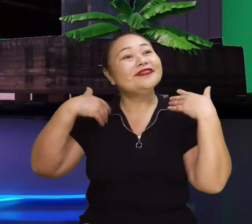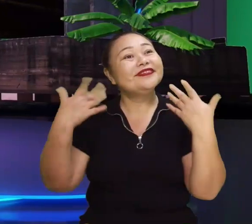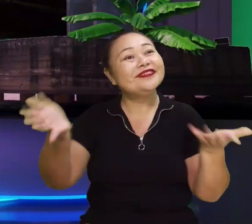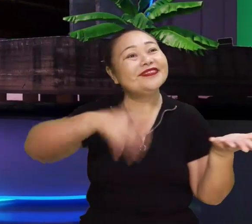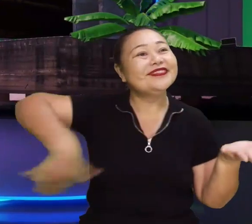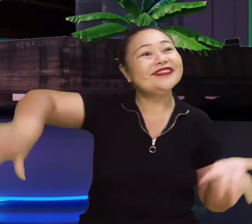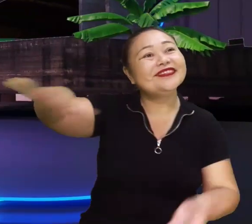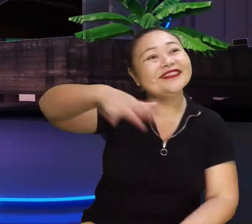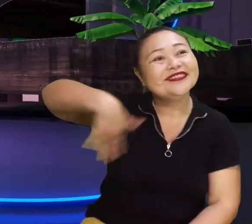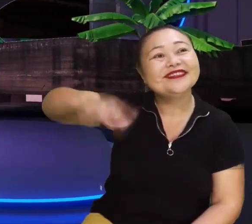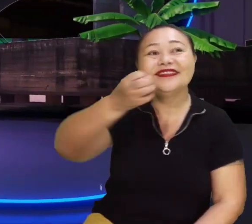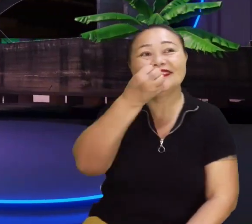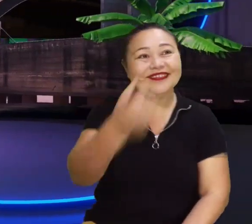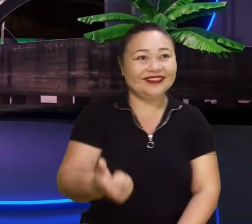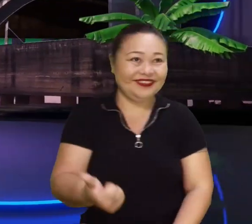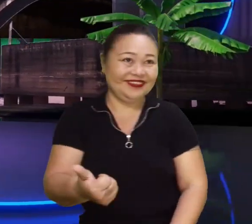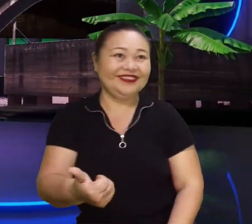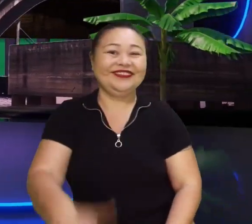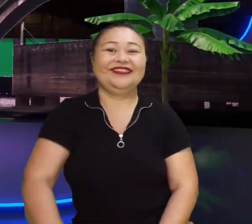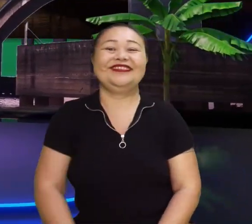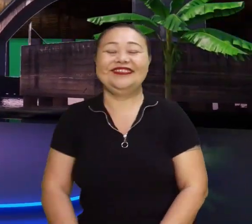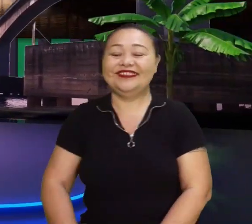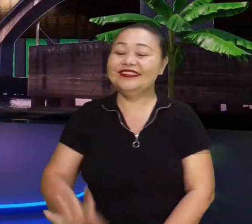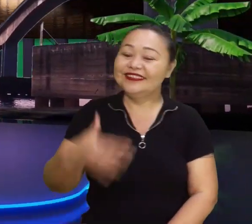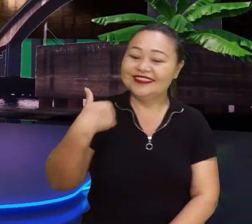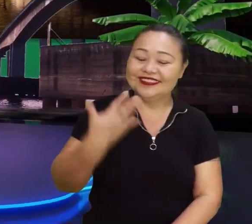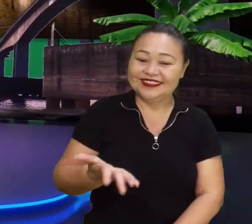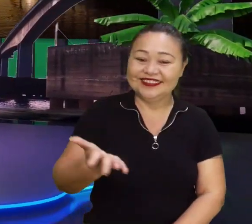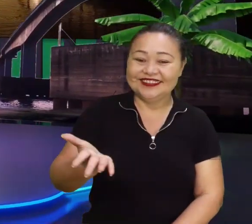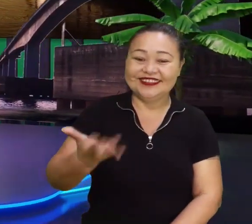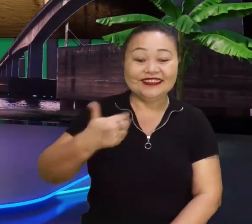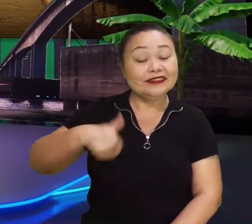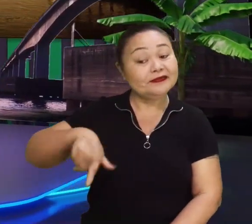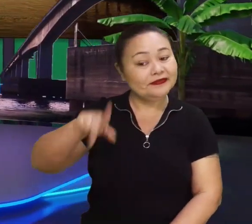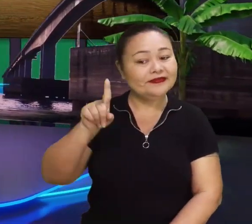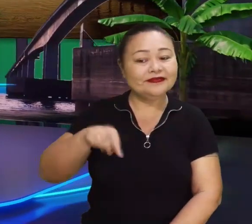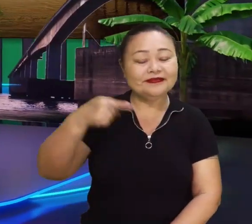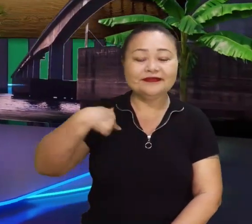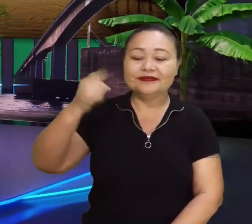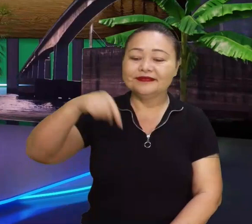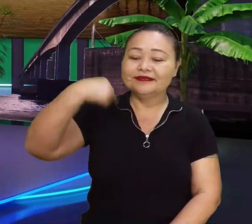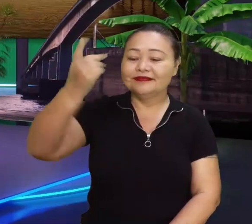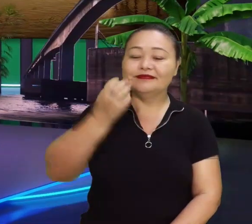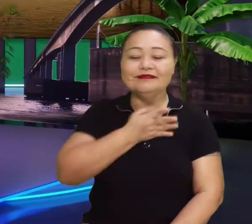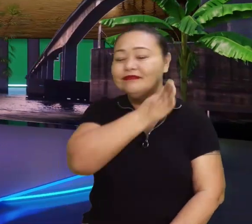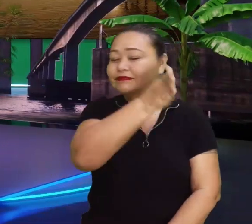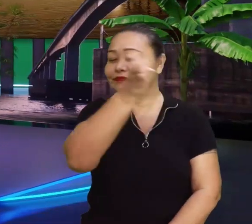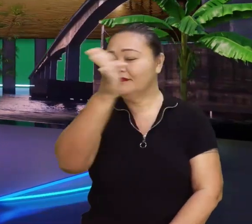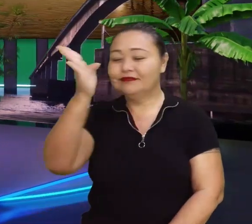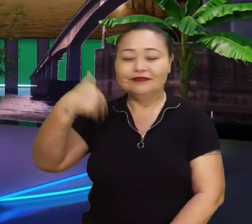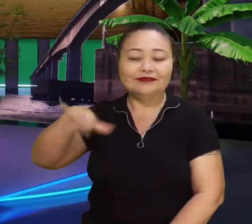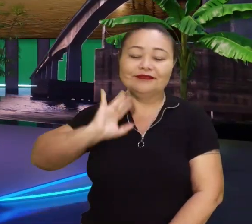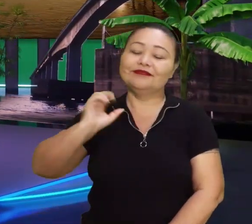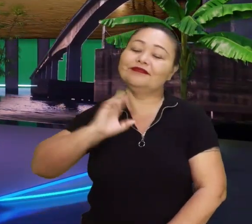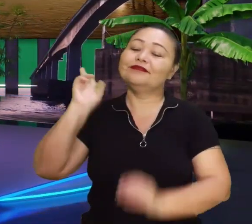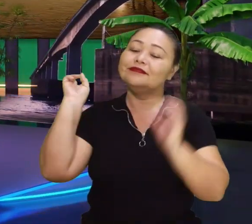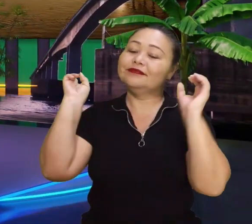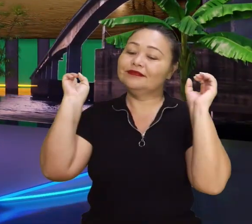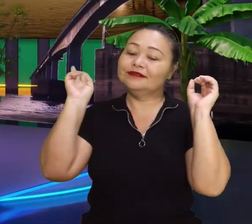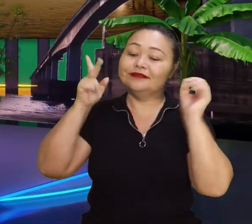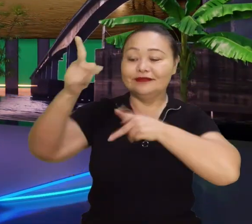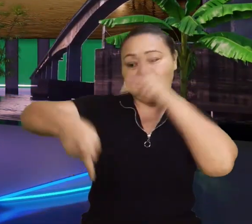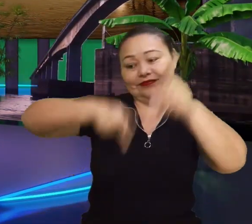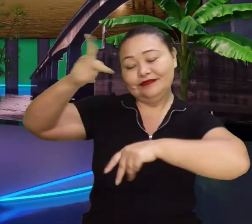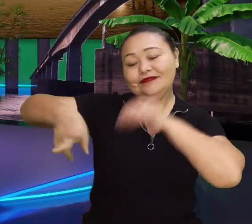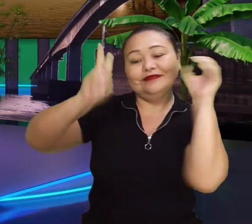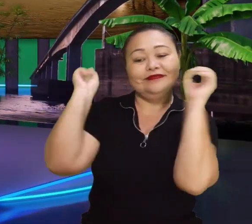E aí, galera, tudo bem? E aí, rapaz, é o seguinte, depois dessa viagem aí pelos povos indígenas,